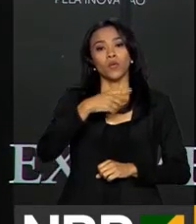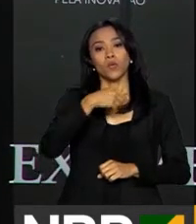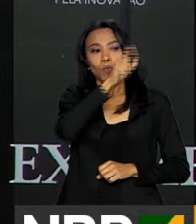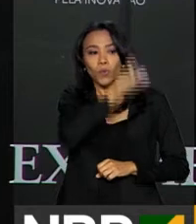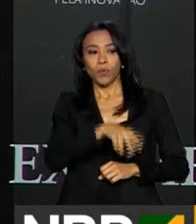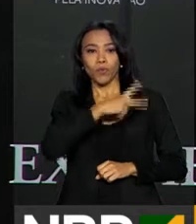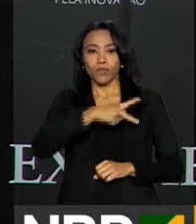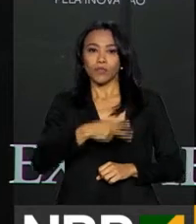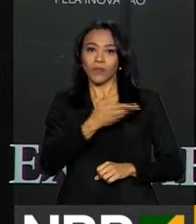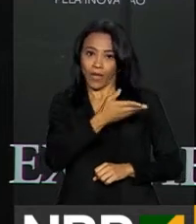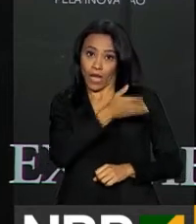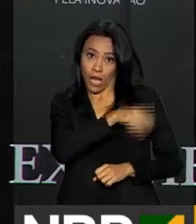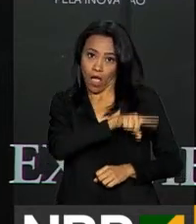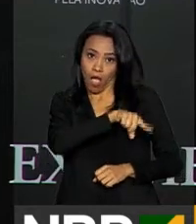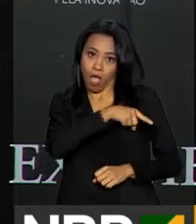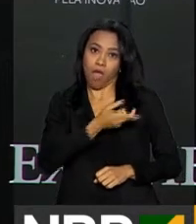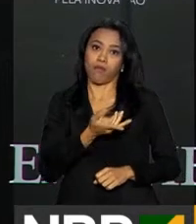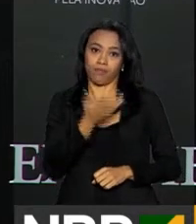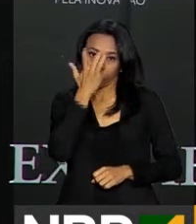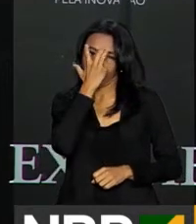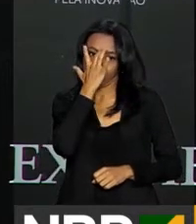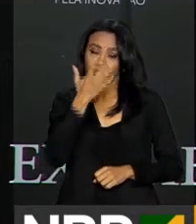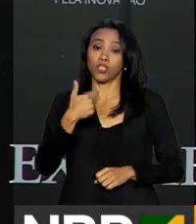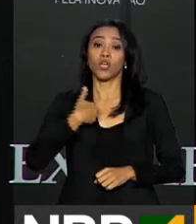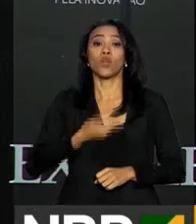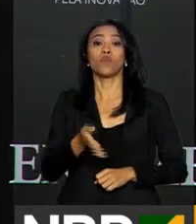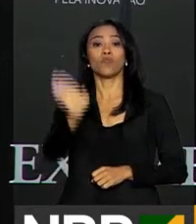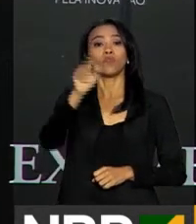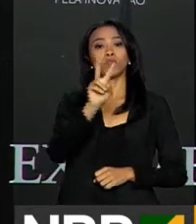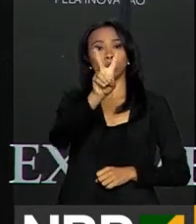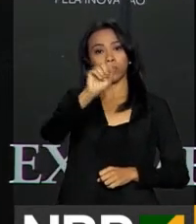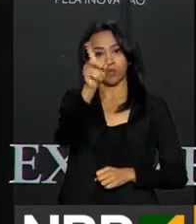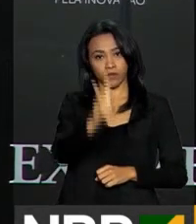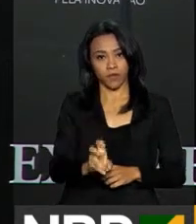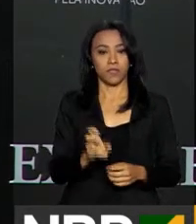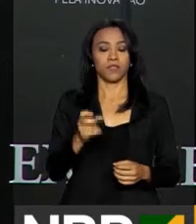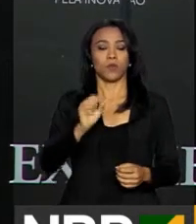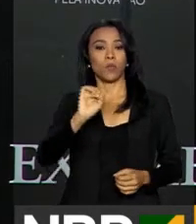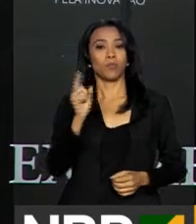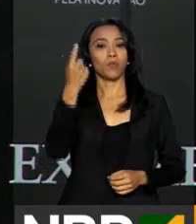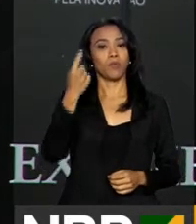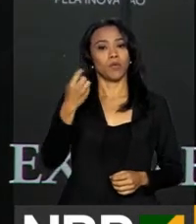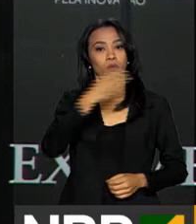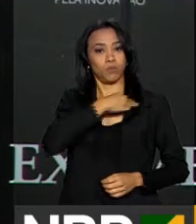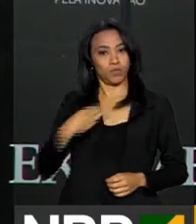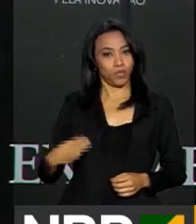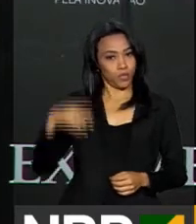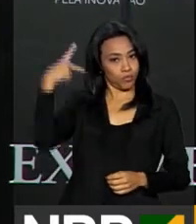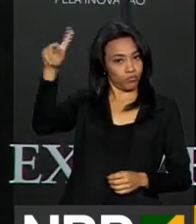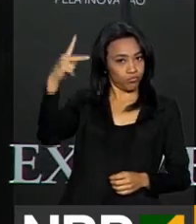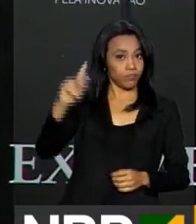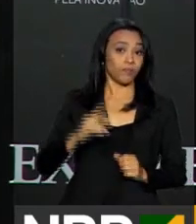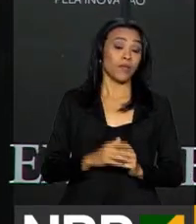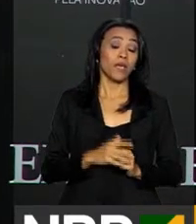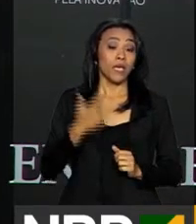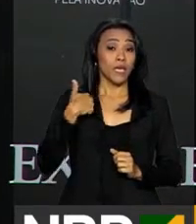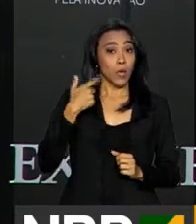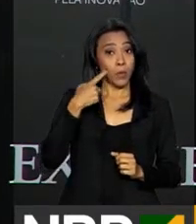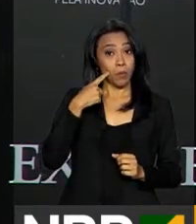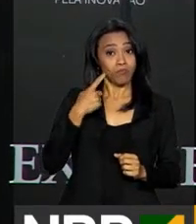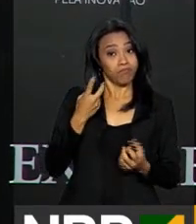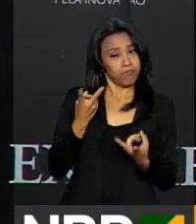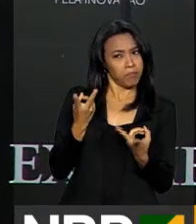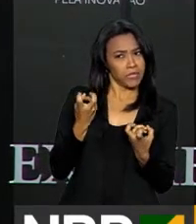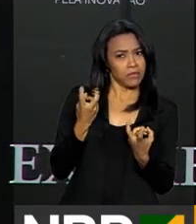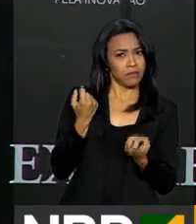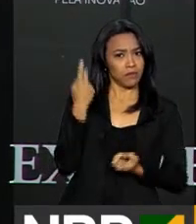mas originário da Índia, né? Estive duas vezes com o primeiro-ministro Modi e pude verificar, não só pelo